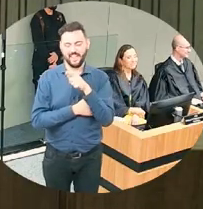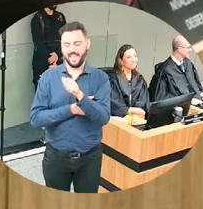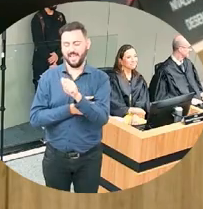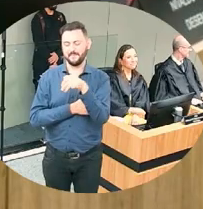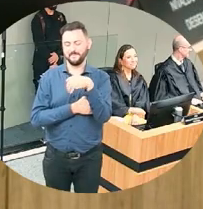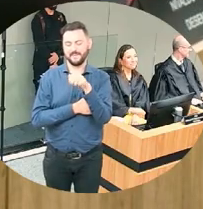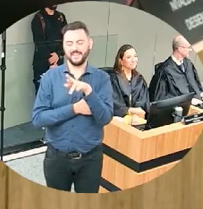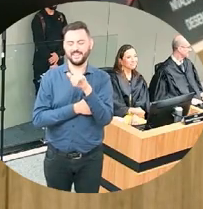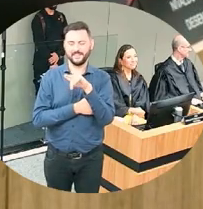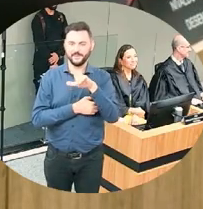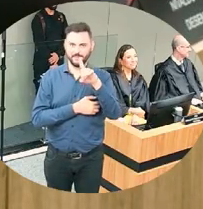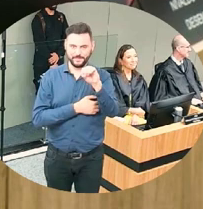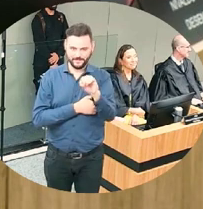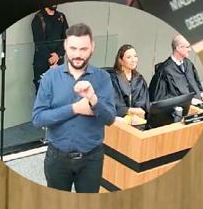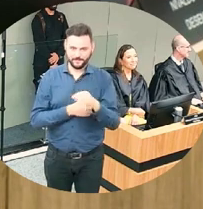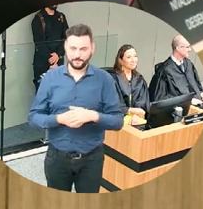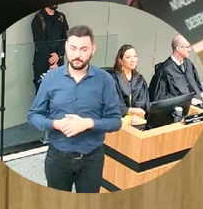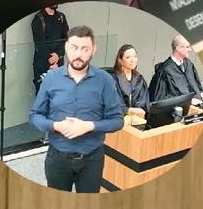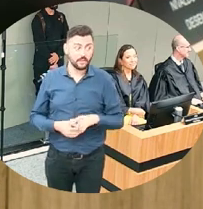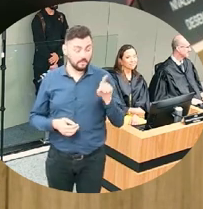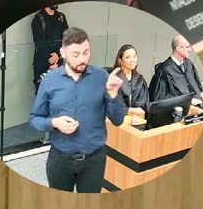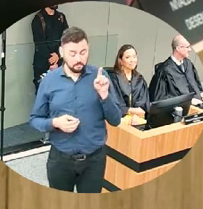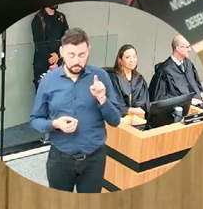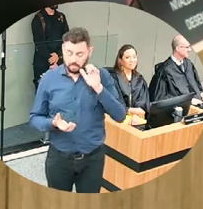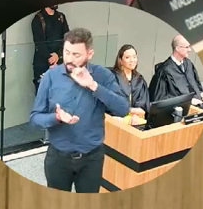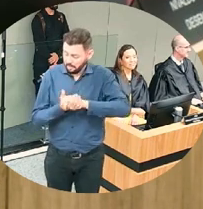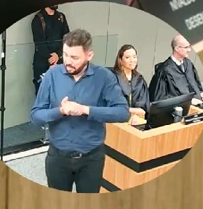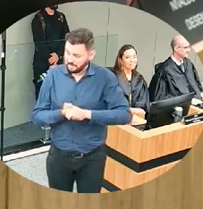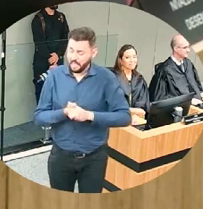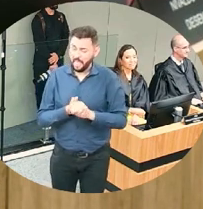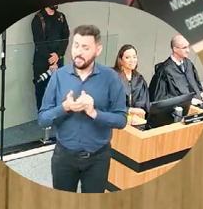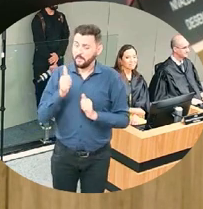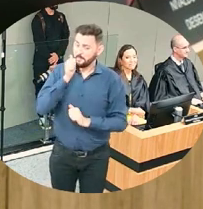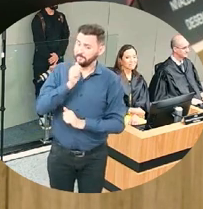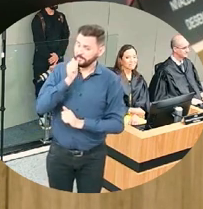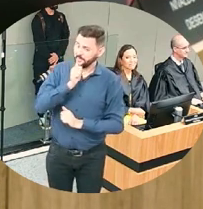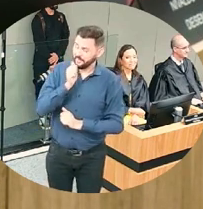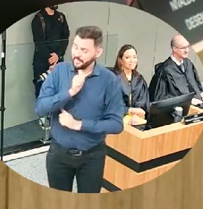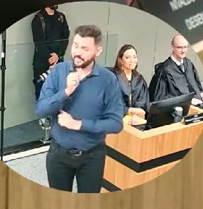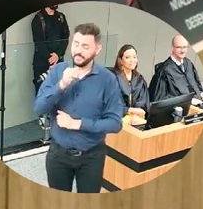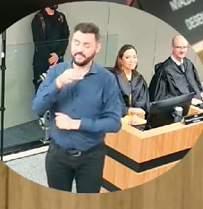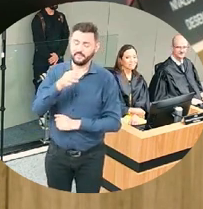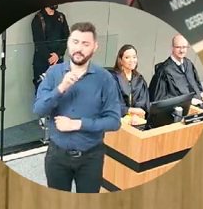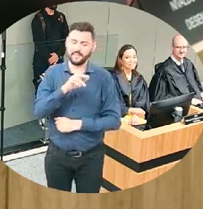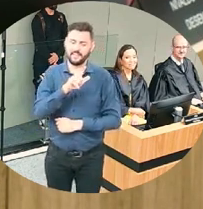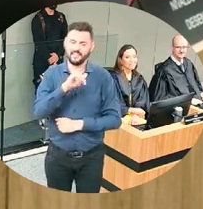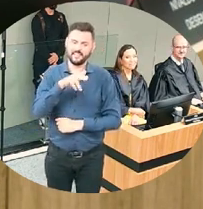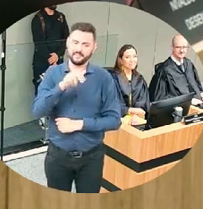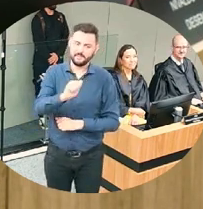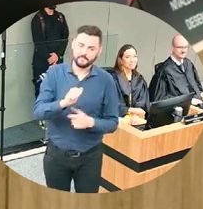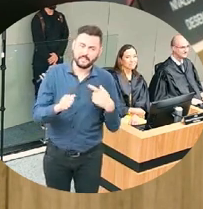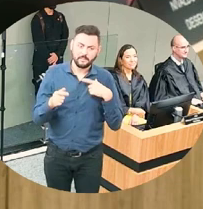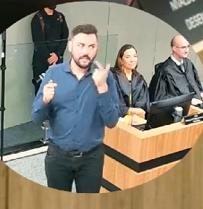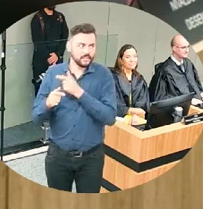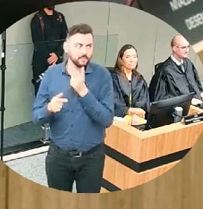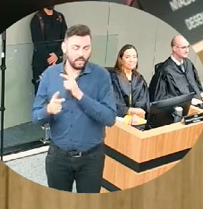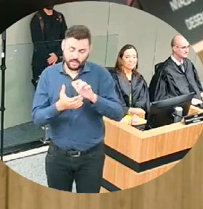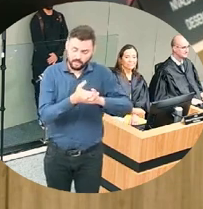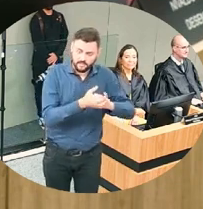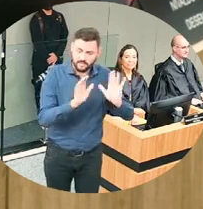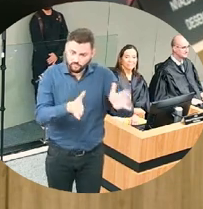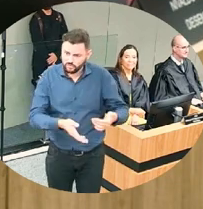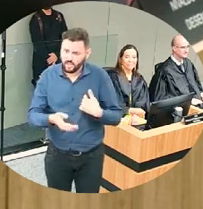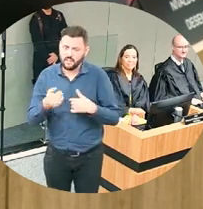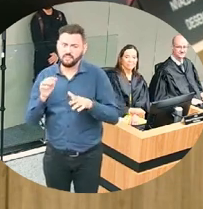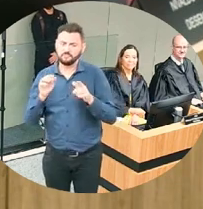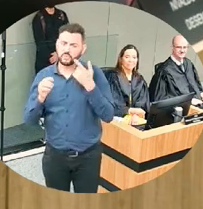Amarildo é casado com a minha amiga rosel NDA de Lima que até hoje não sei esse dia 16 de agosto é São Roque São